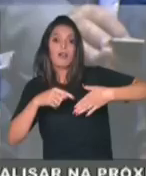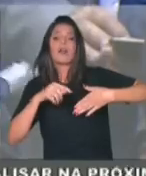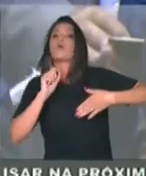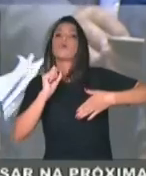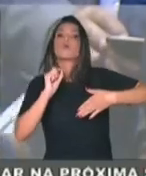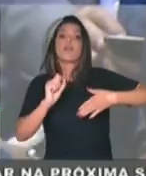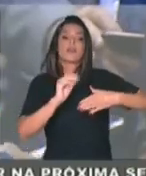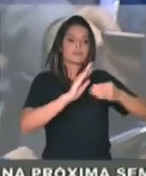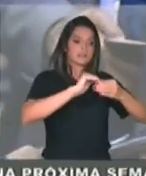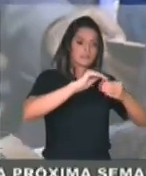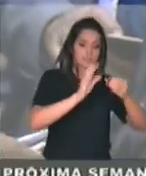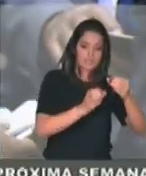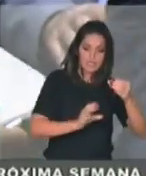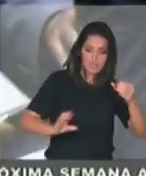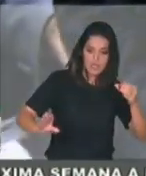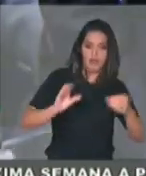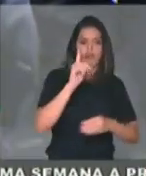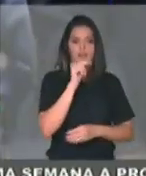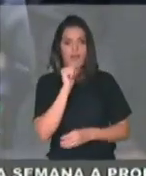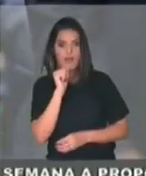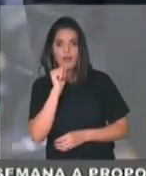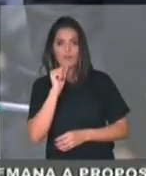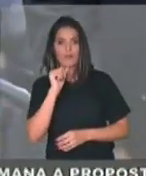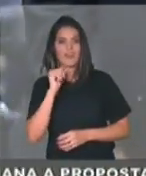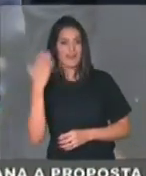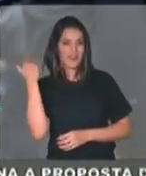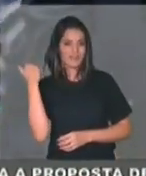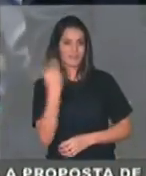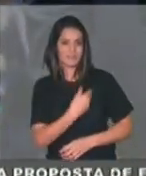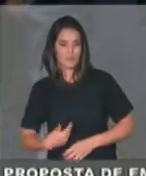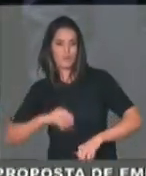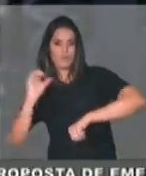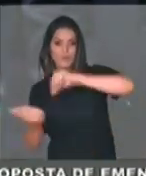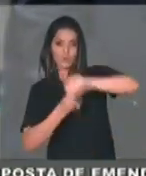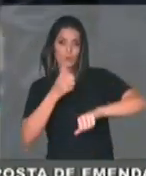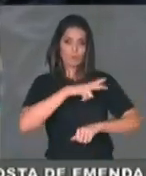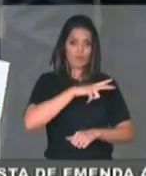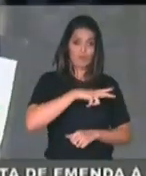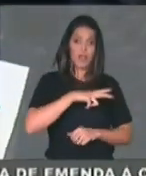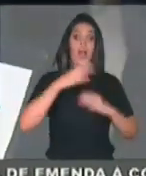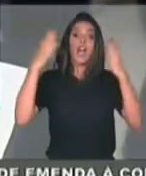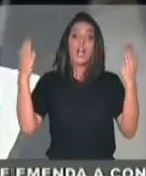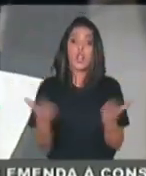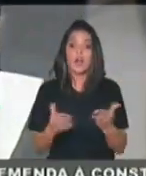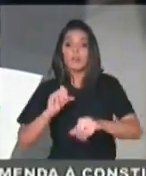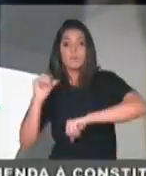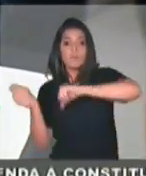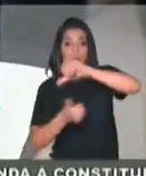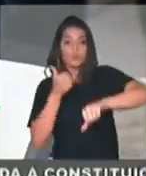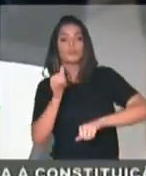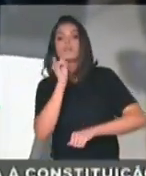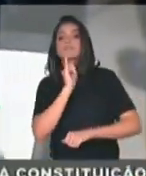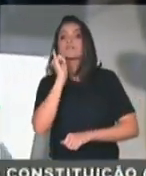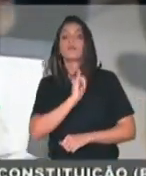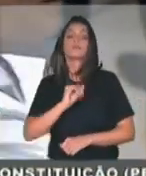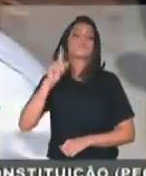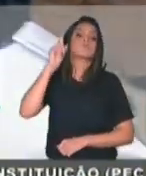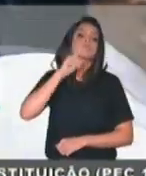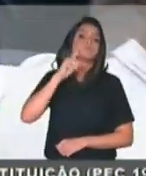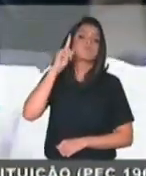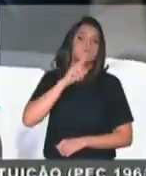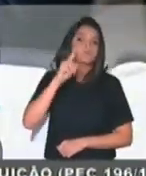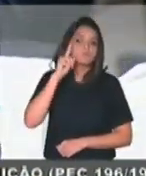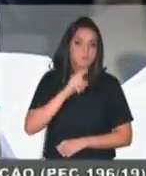voltaram atrás. Apenas para citar alguns exemplos, nos Estados Unidos, Los Angeles e